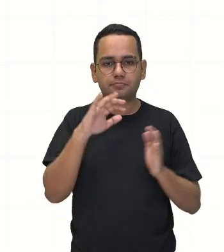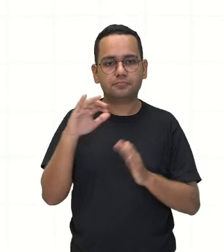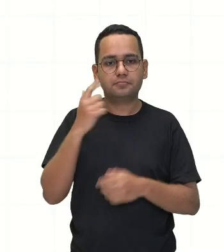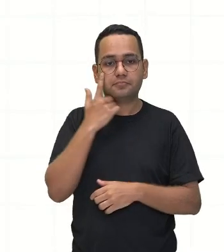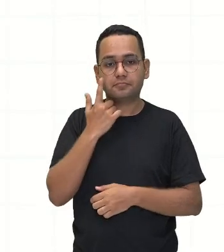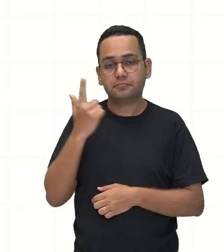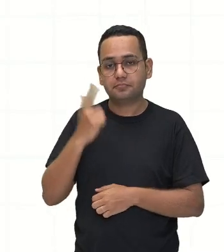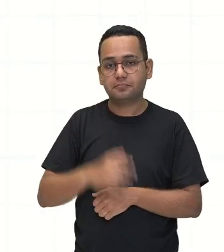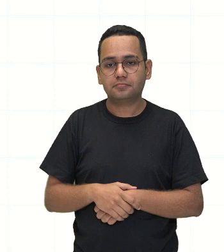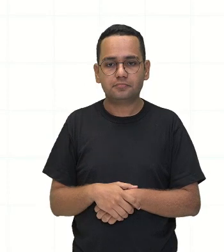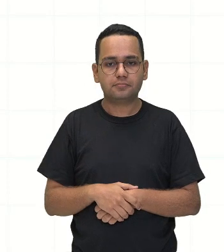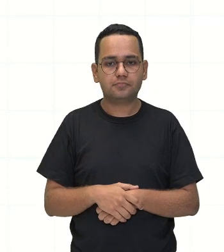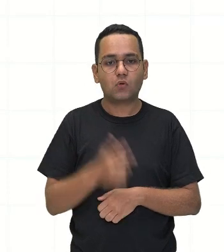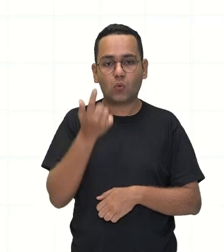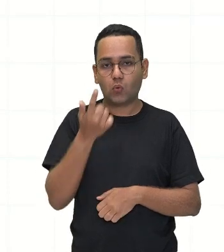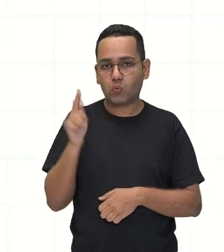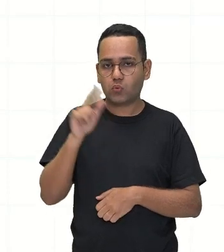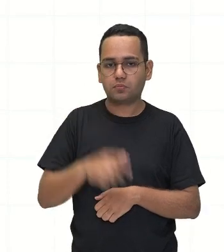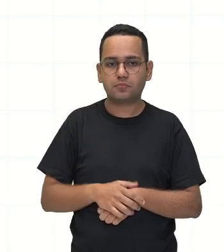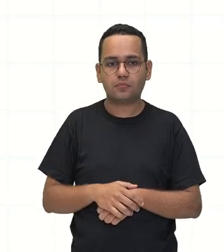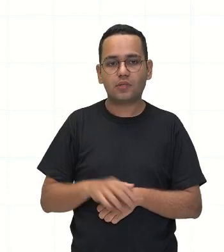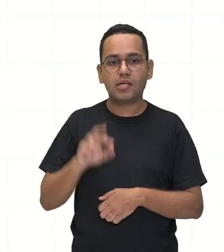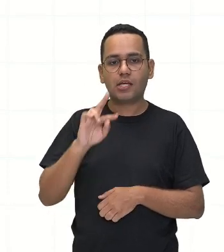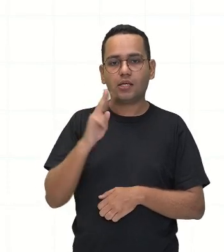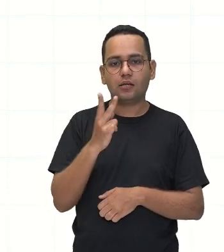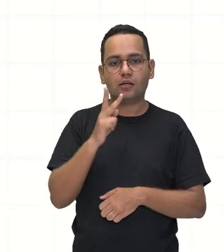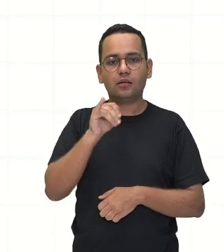atmosféricos. Vejam aí sobre os